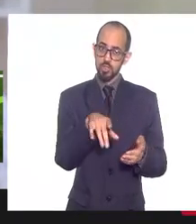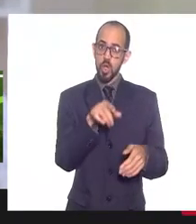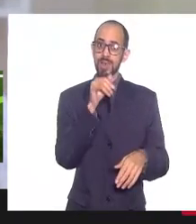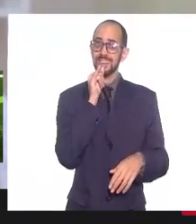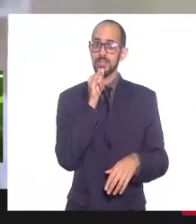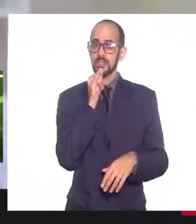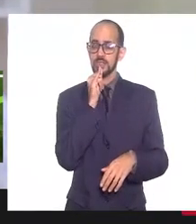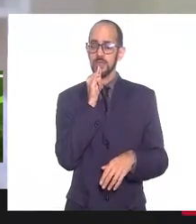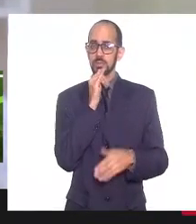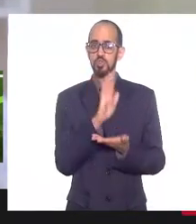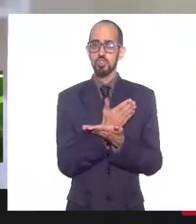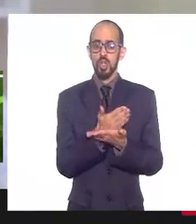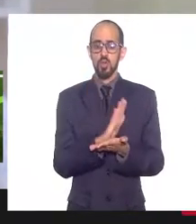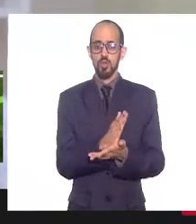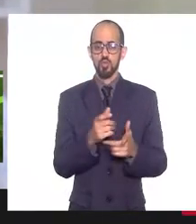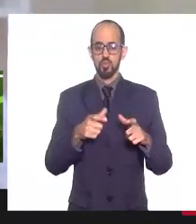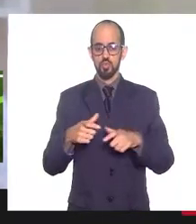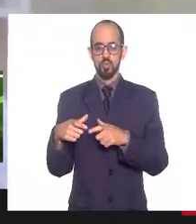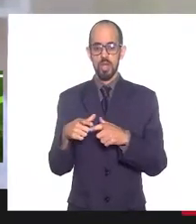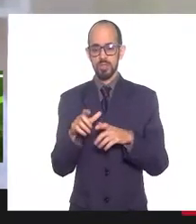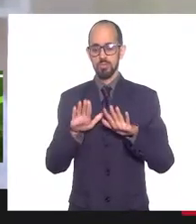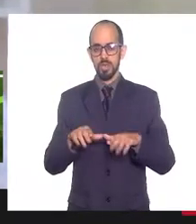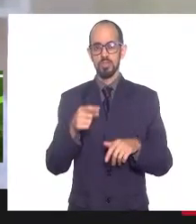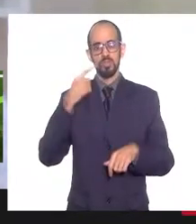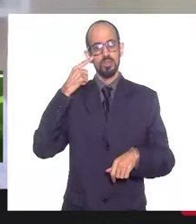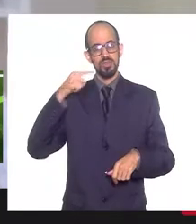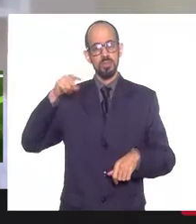mas cada semana brota mais